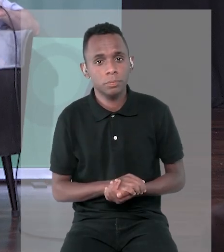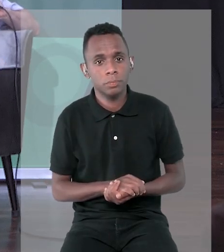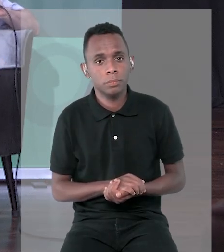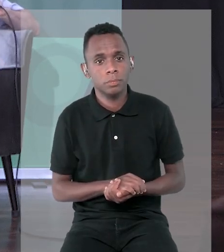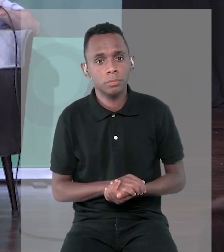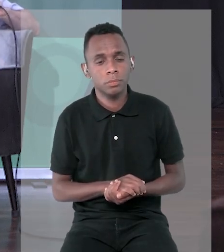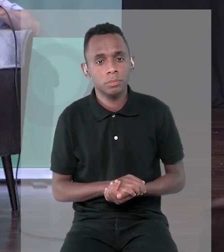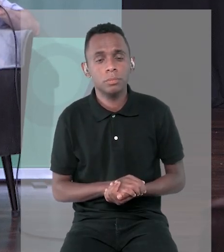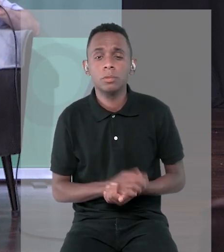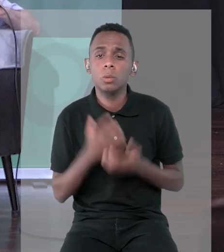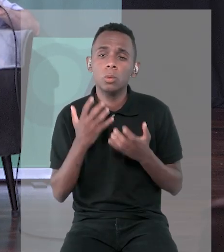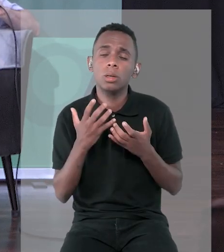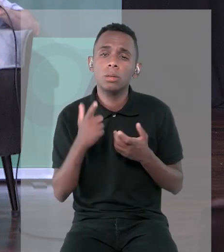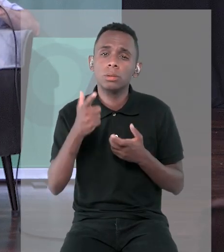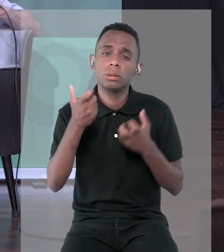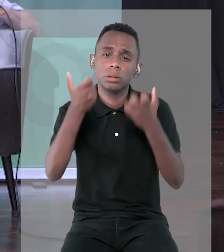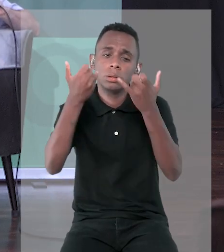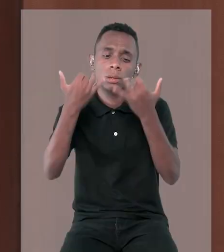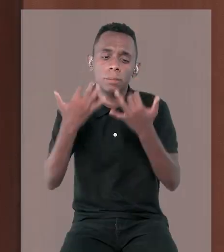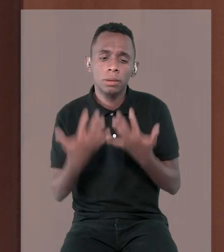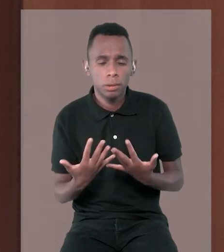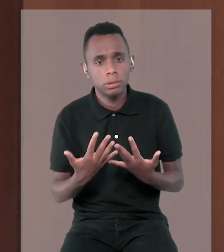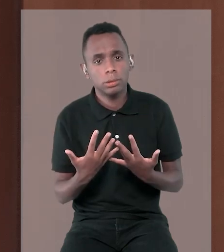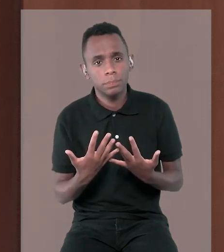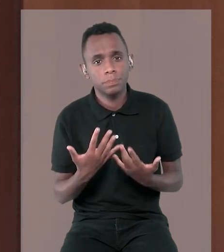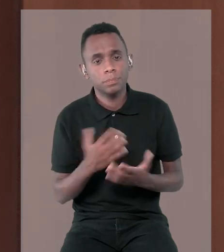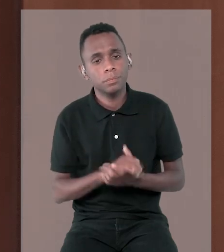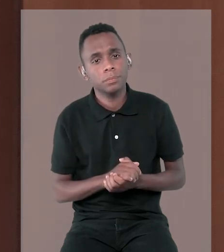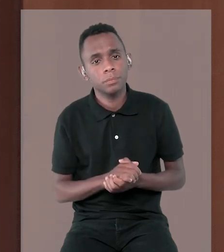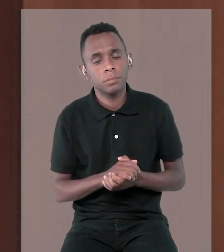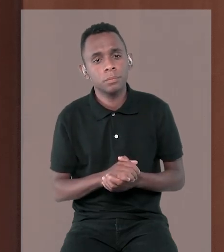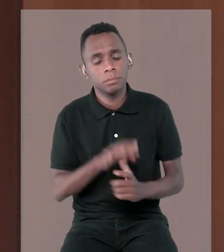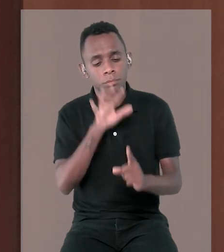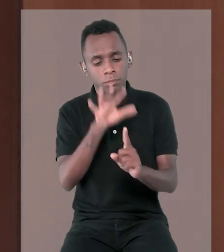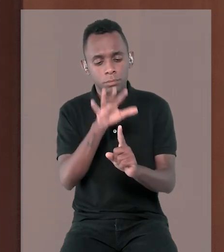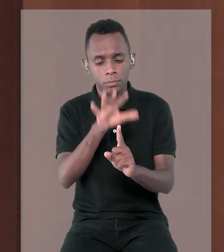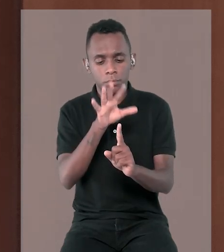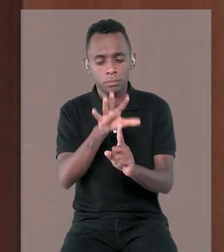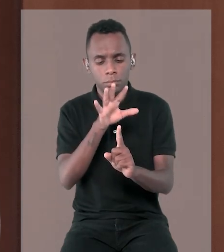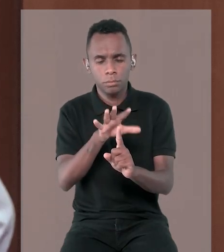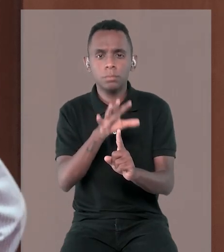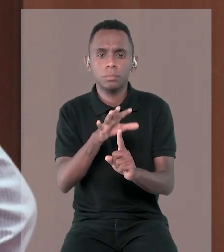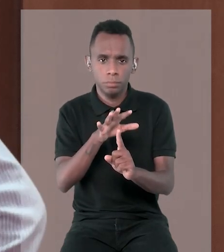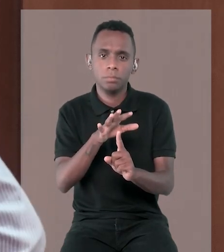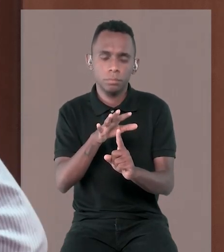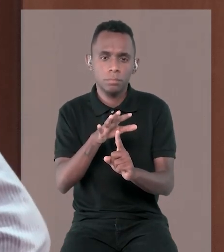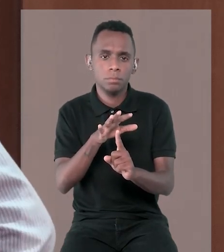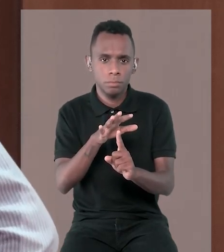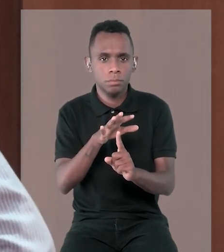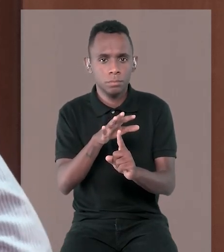para Juliano. Eu queria que você falasse um pouquinho dessa influência total, é